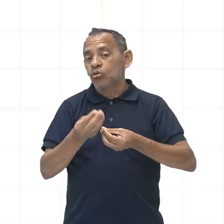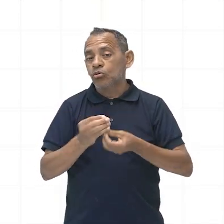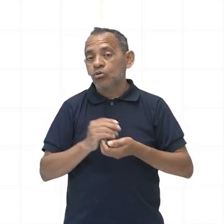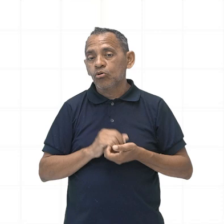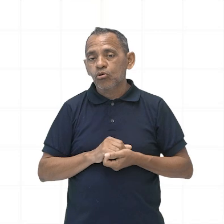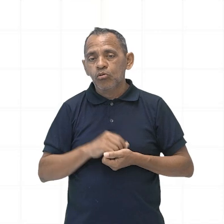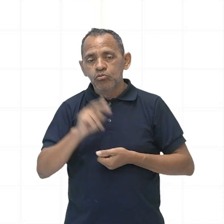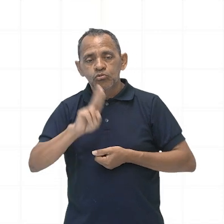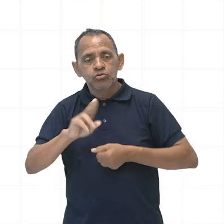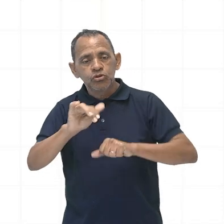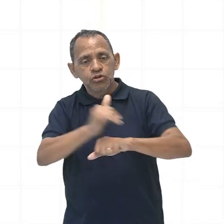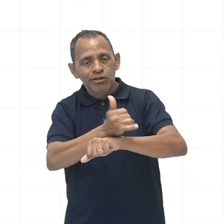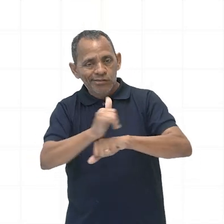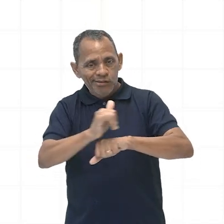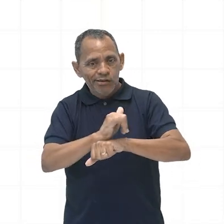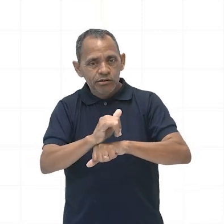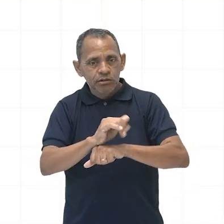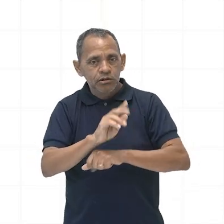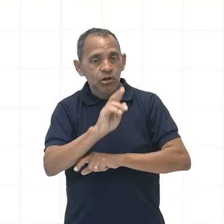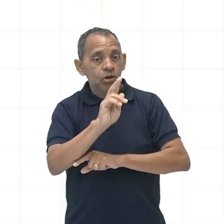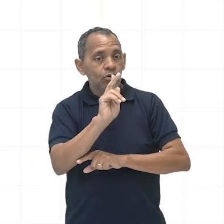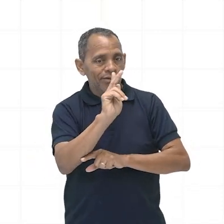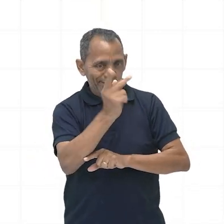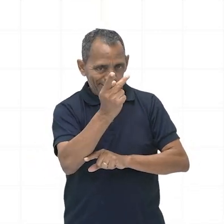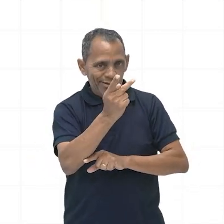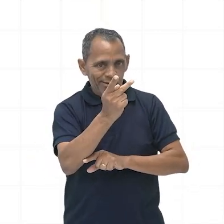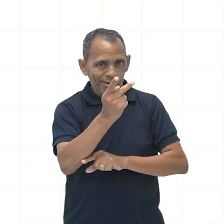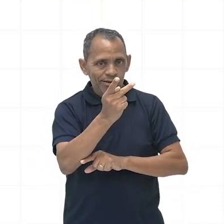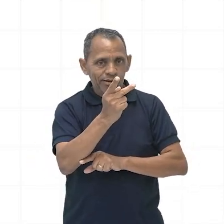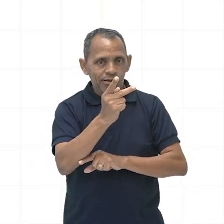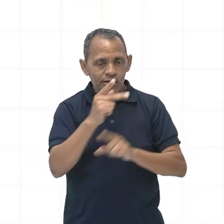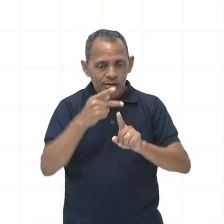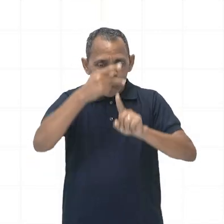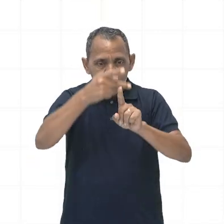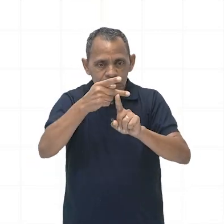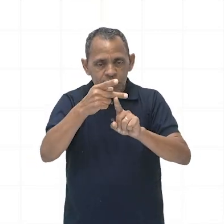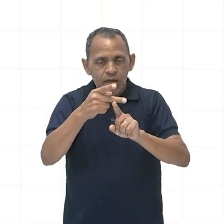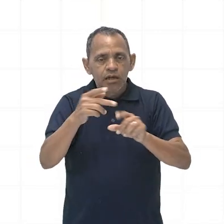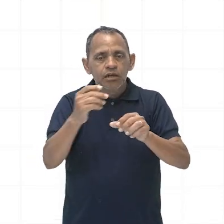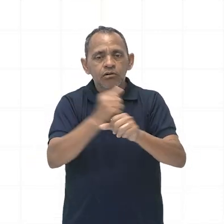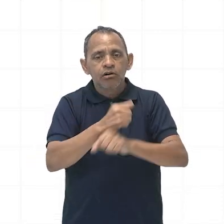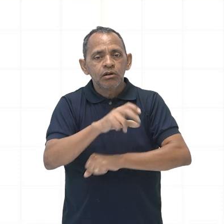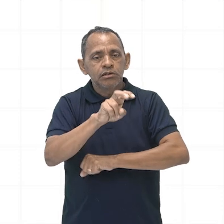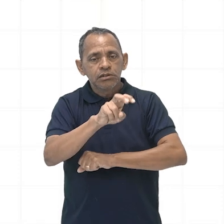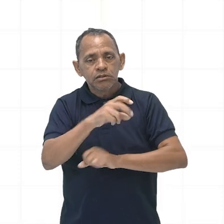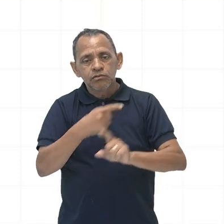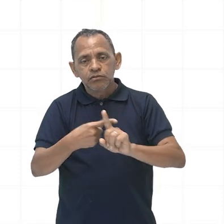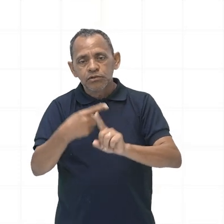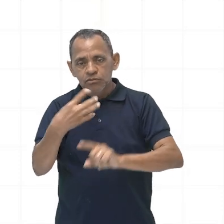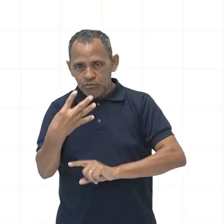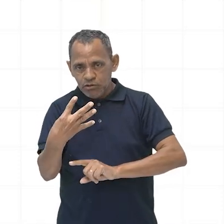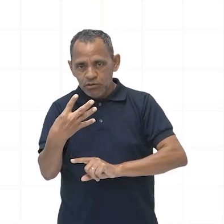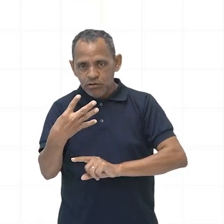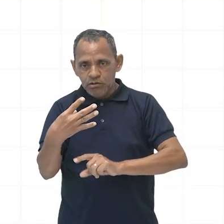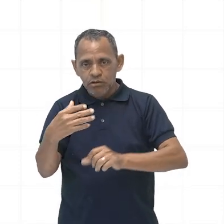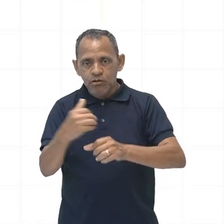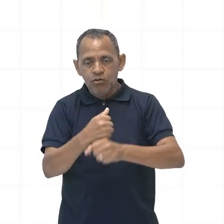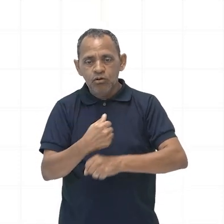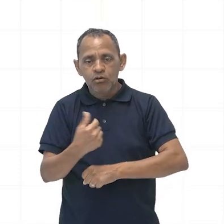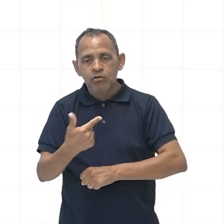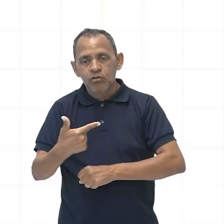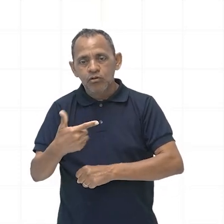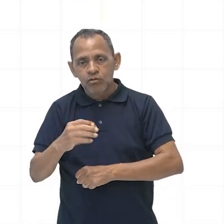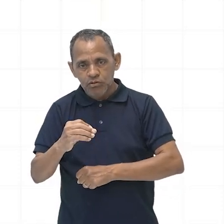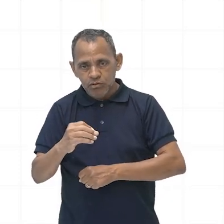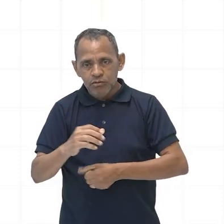seguinte, que o H vai ser igual, H ao quadrado é igual a 5 vezes 4. 5 vezes 4 é o nosso